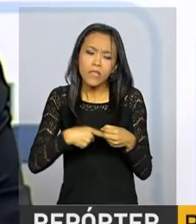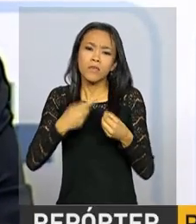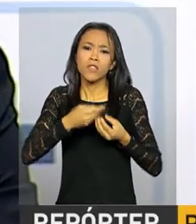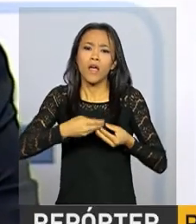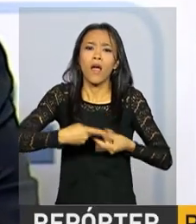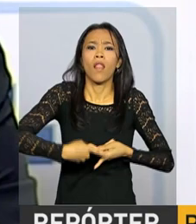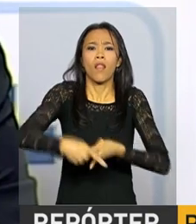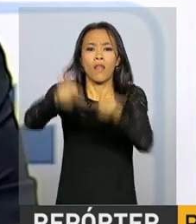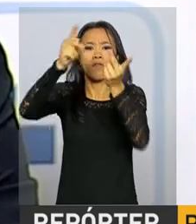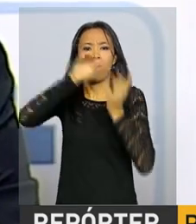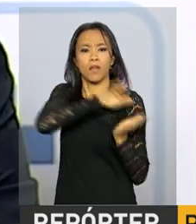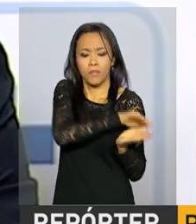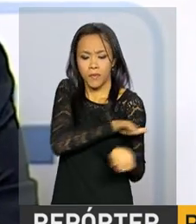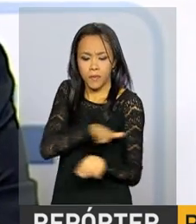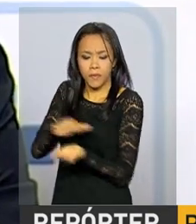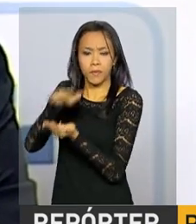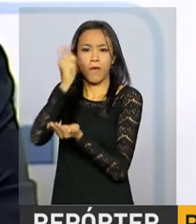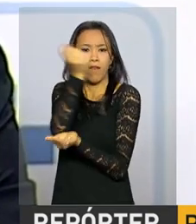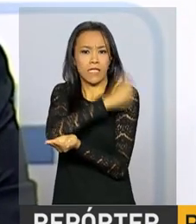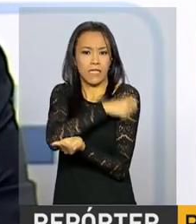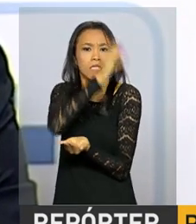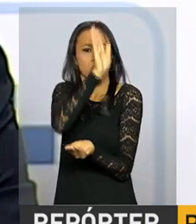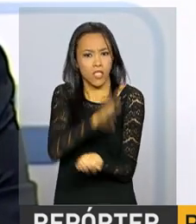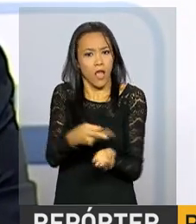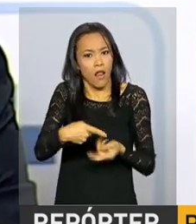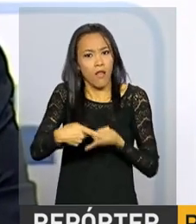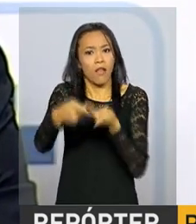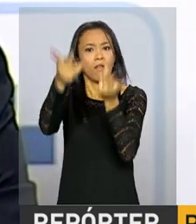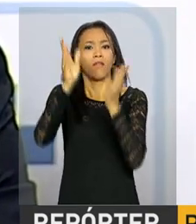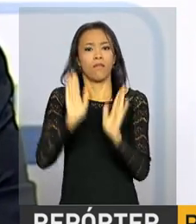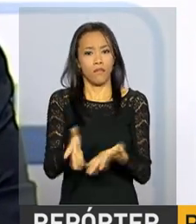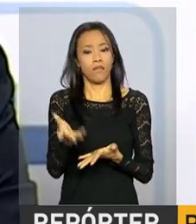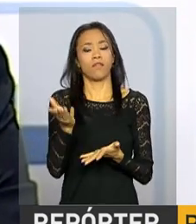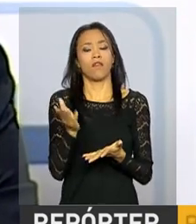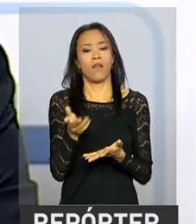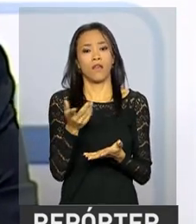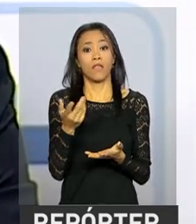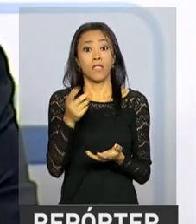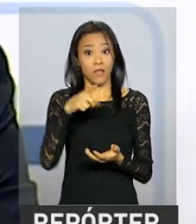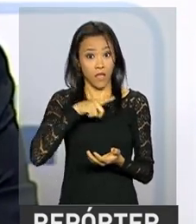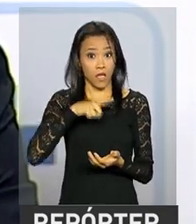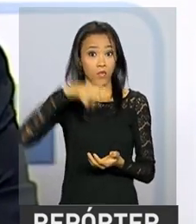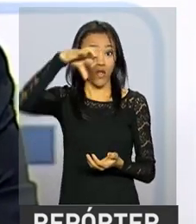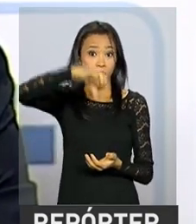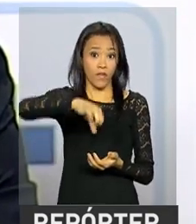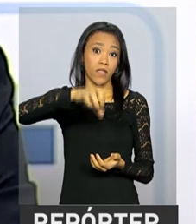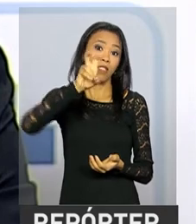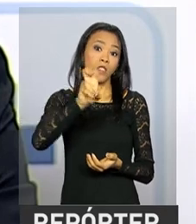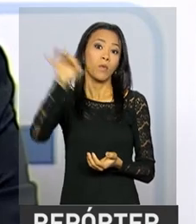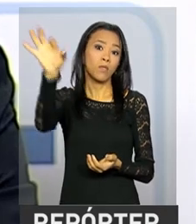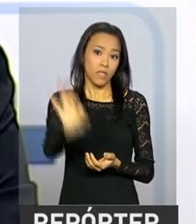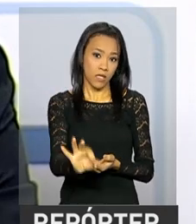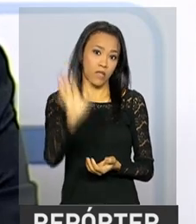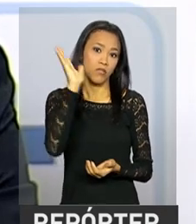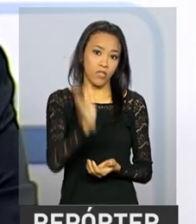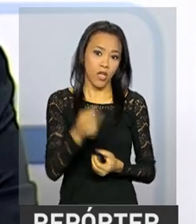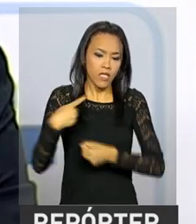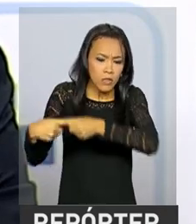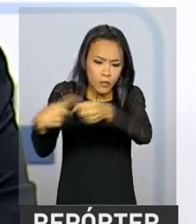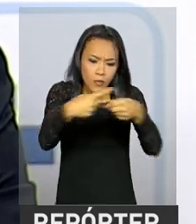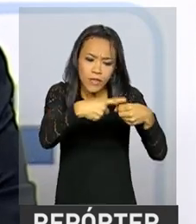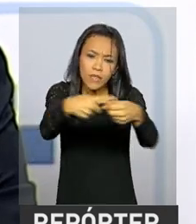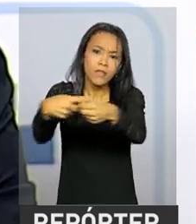prefeituras tomaram as providências fizeram a vacinação estamos com 90% de cobertura nesses municípios